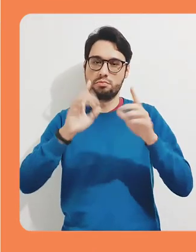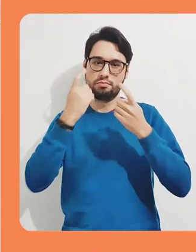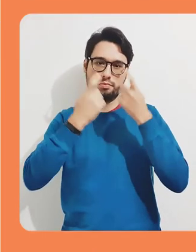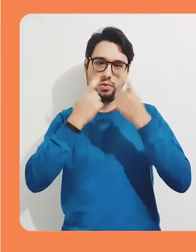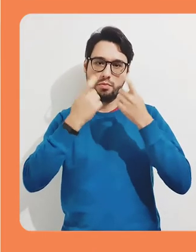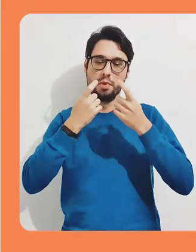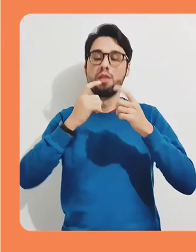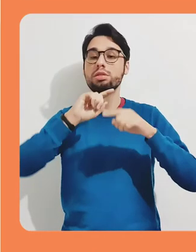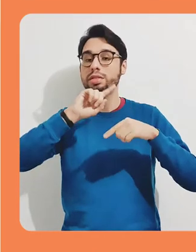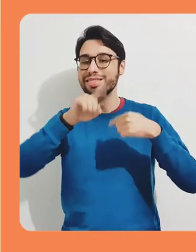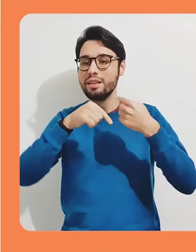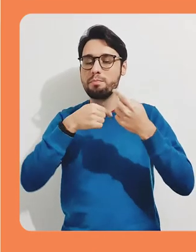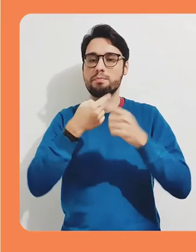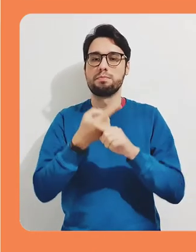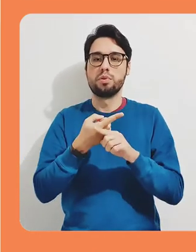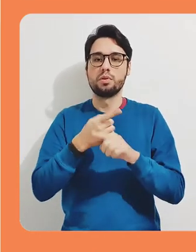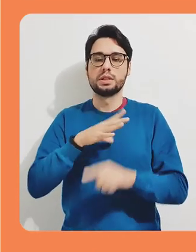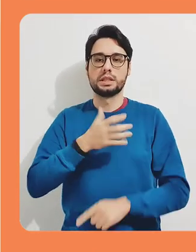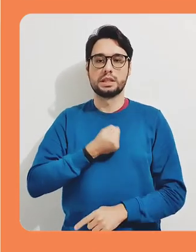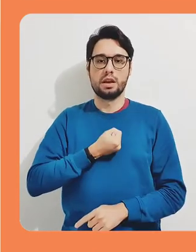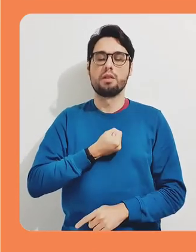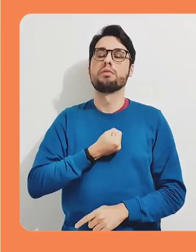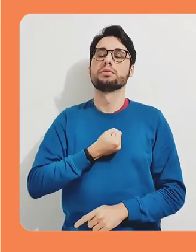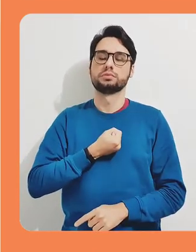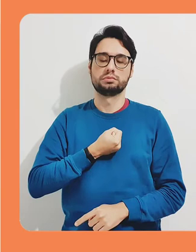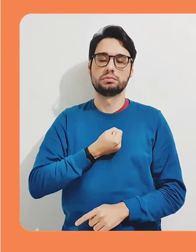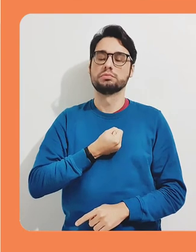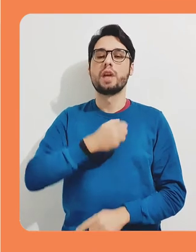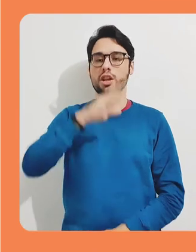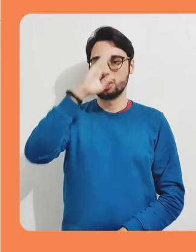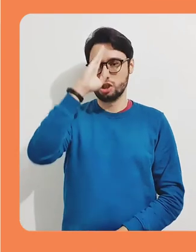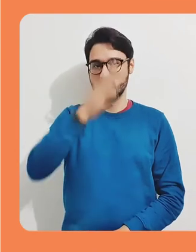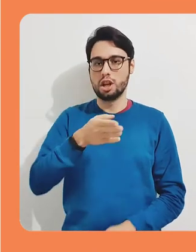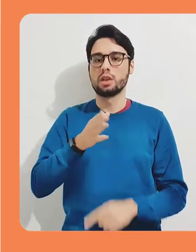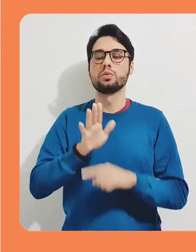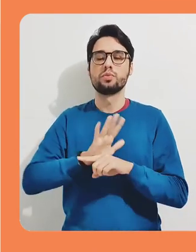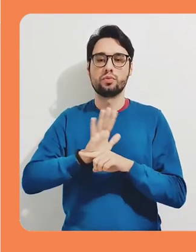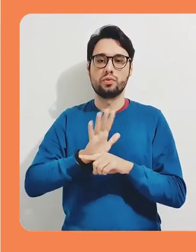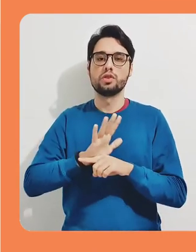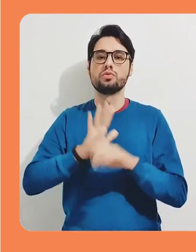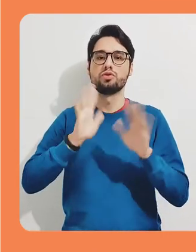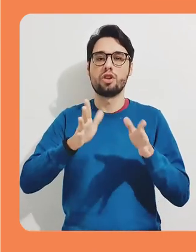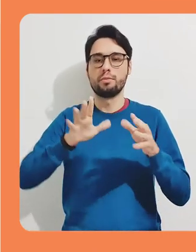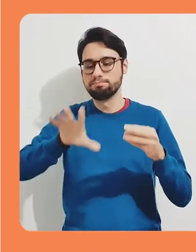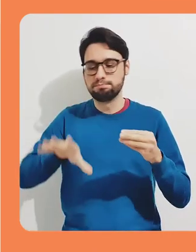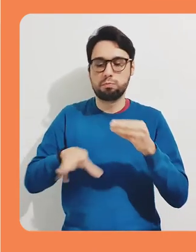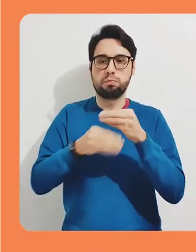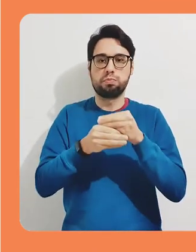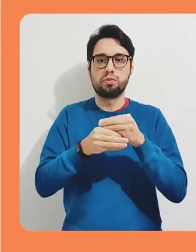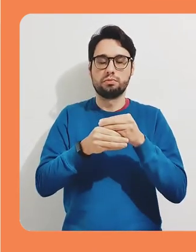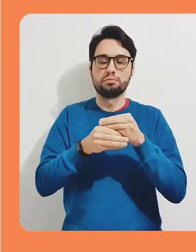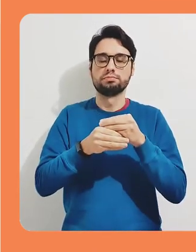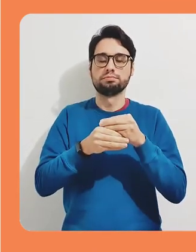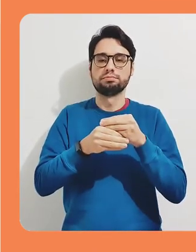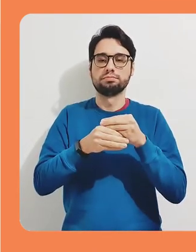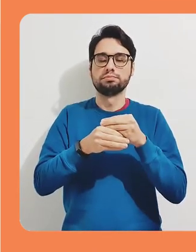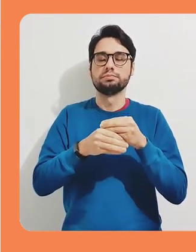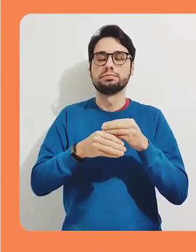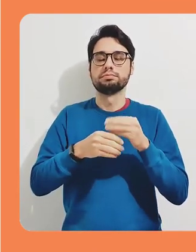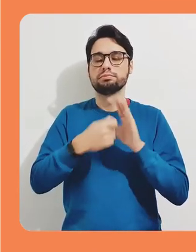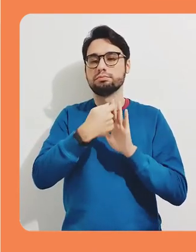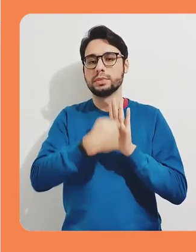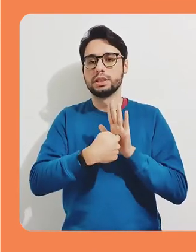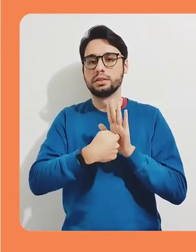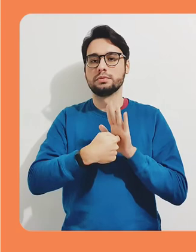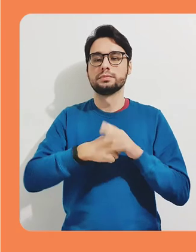já e ele vai aparecer aqui, ó, só como um link, só como um nome, né? Não se